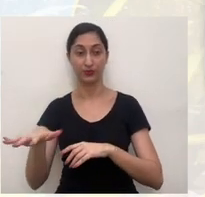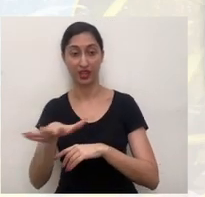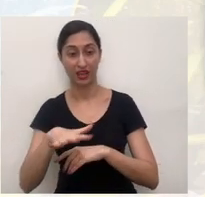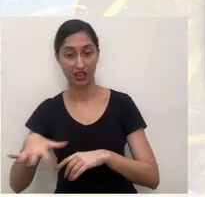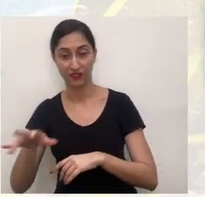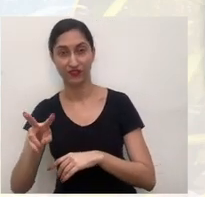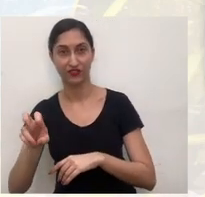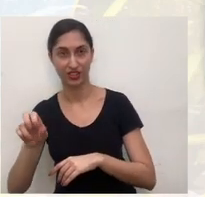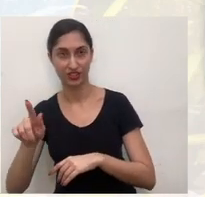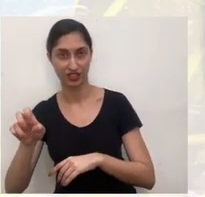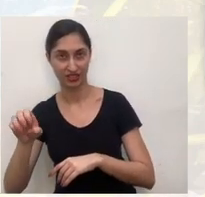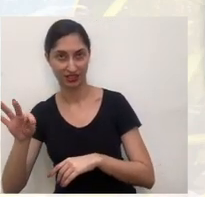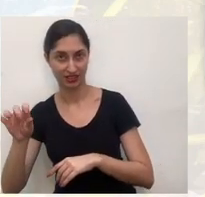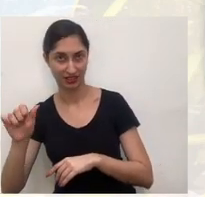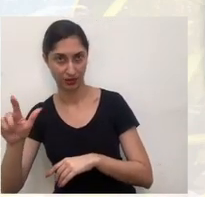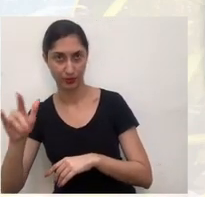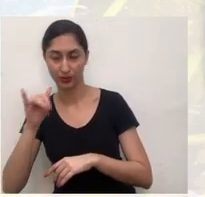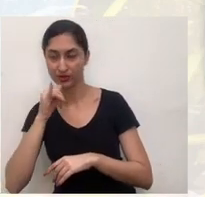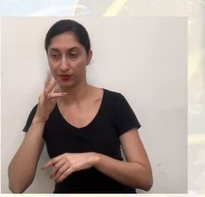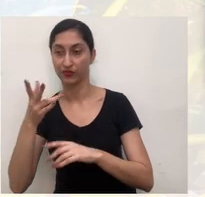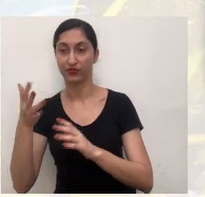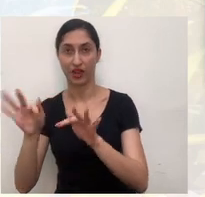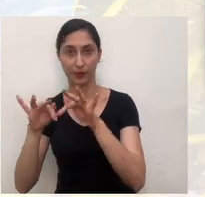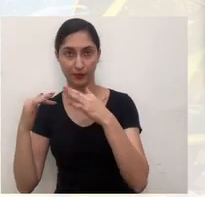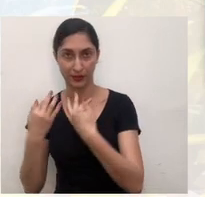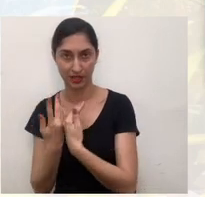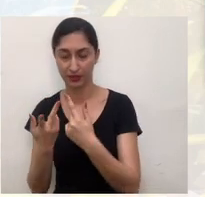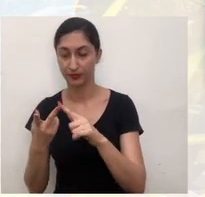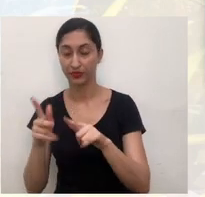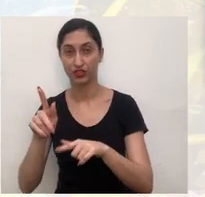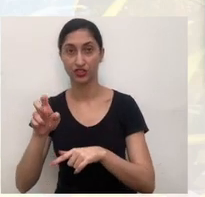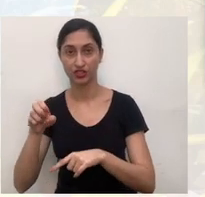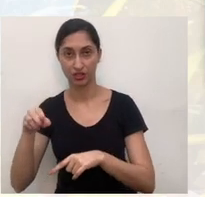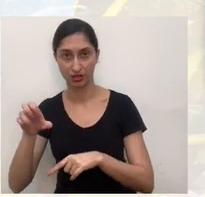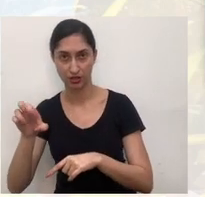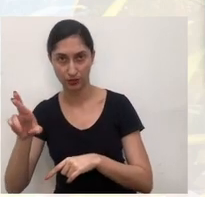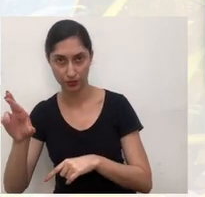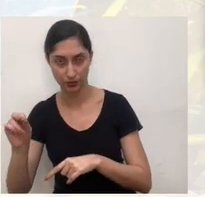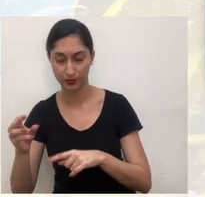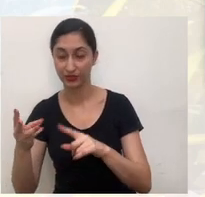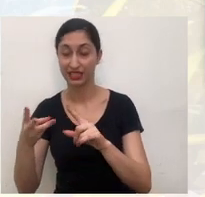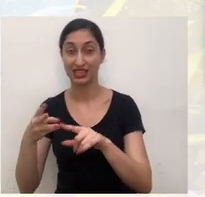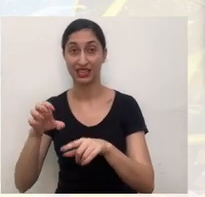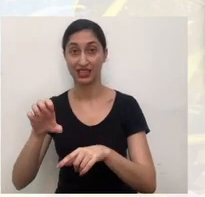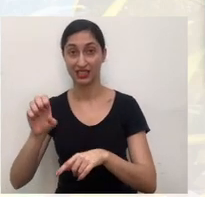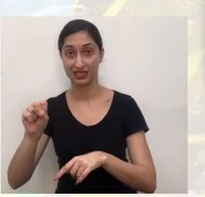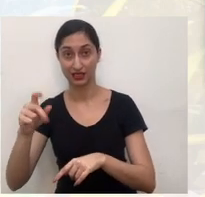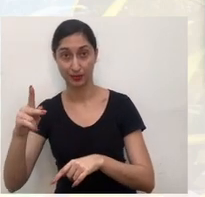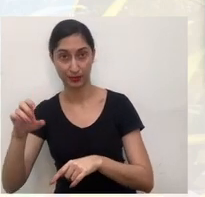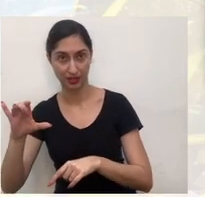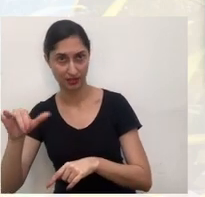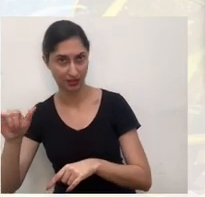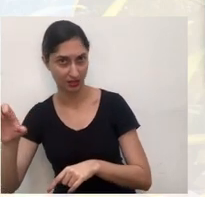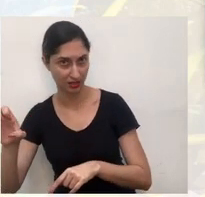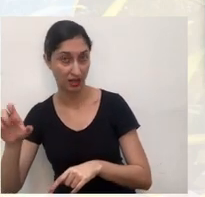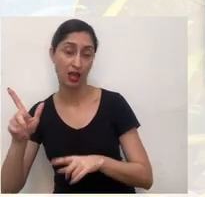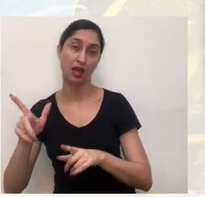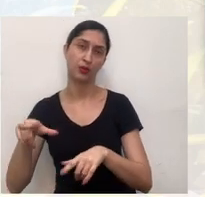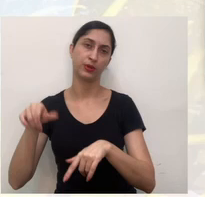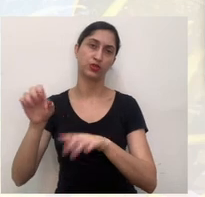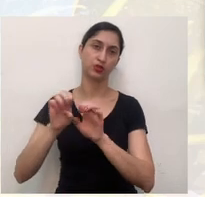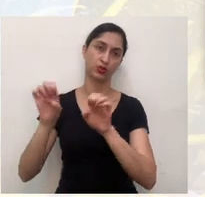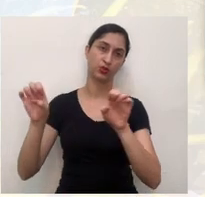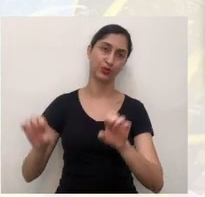em famílias, gêneros, espécies, é uma estrutura de classificação para